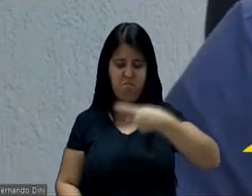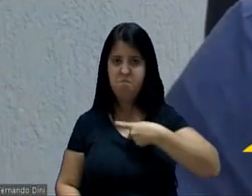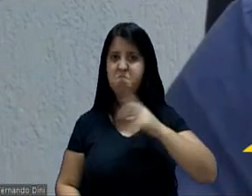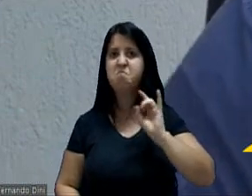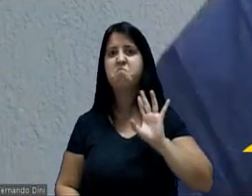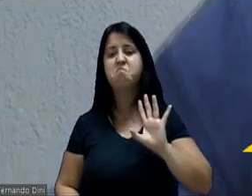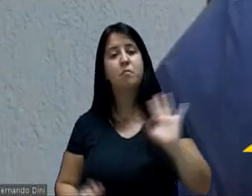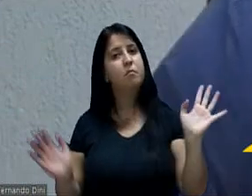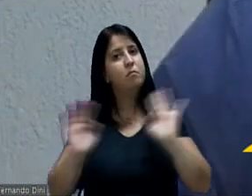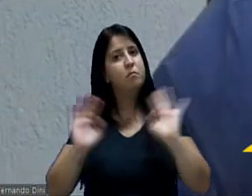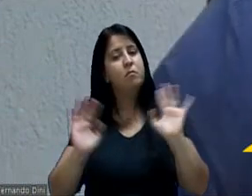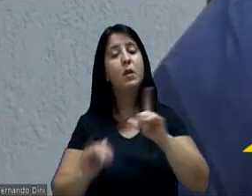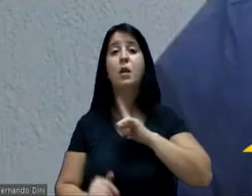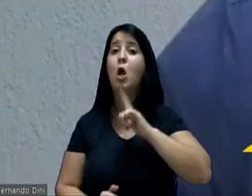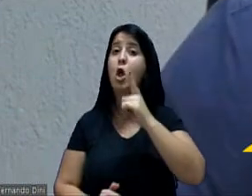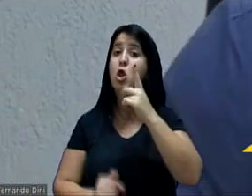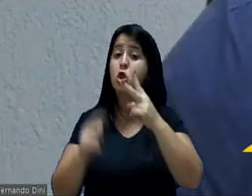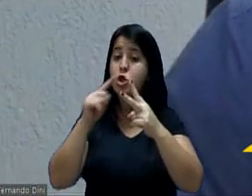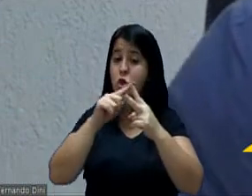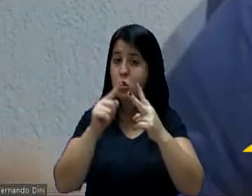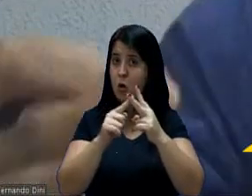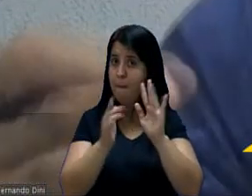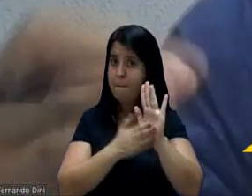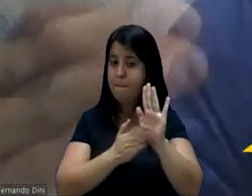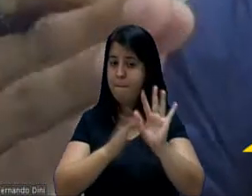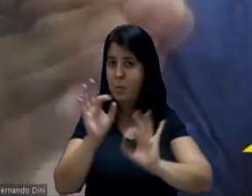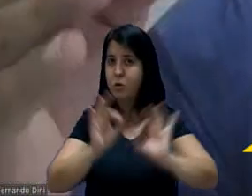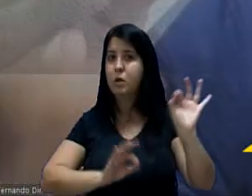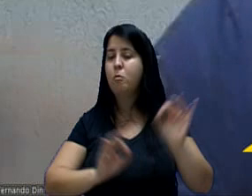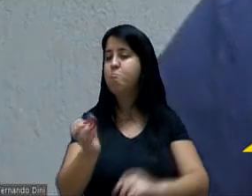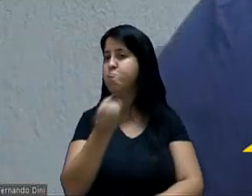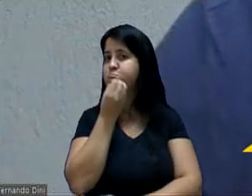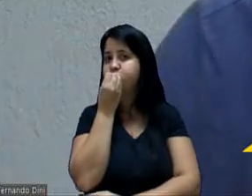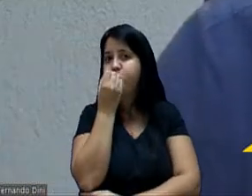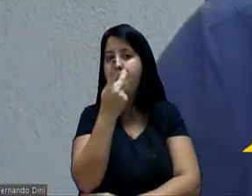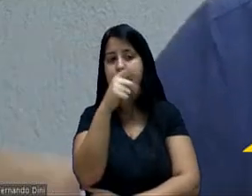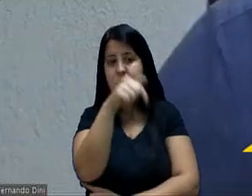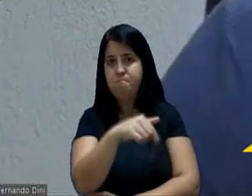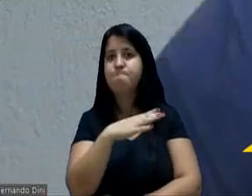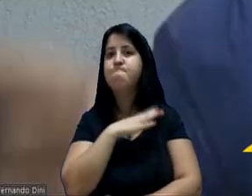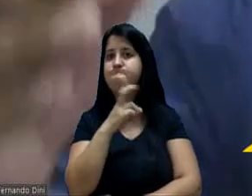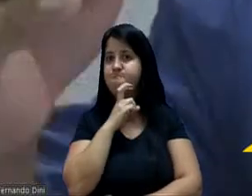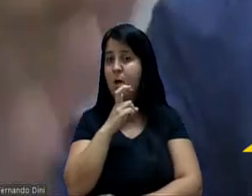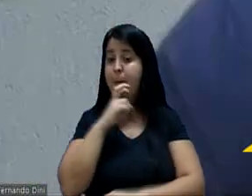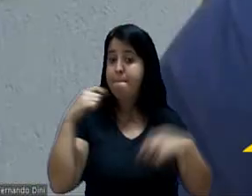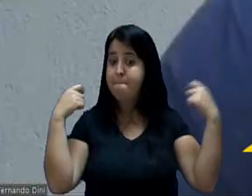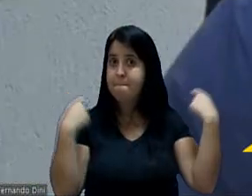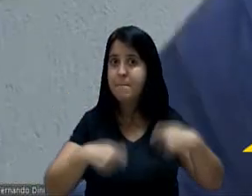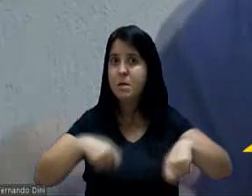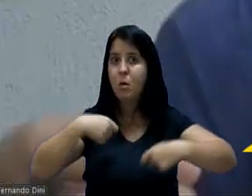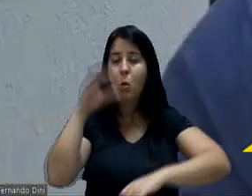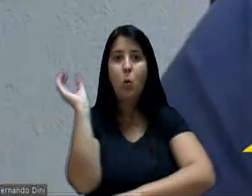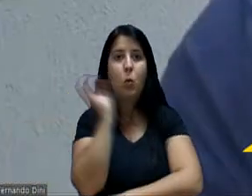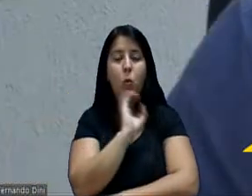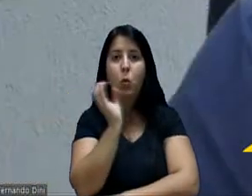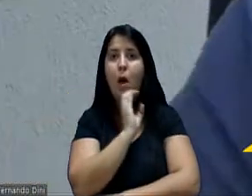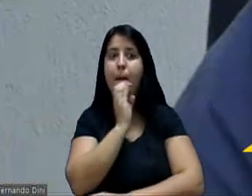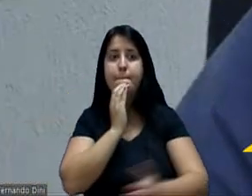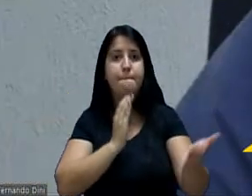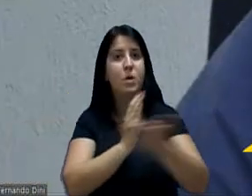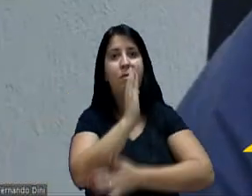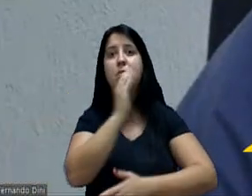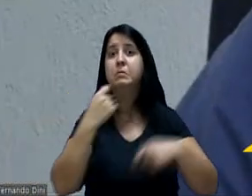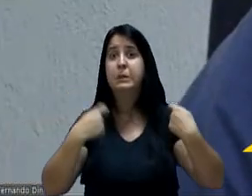projetos altamente benéficos para a cidade de Sorocaba e precisam ser urgentemente